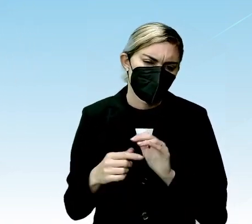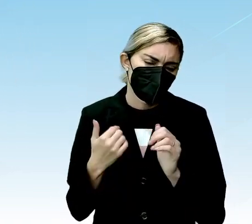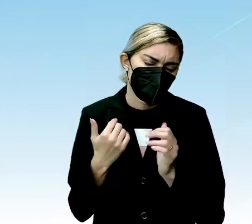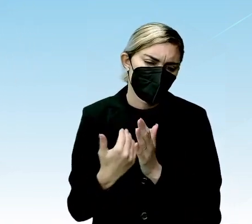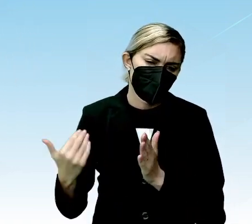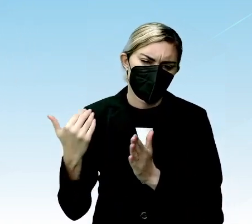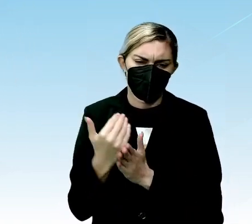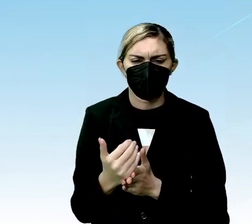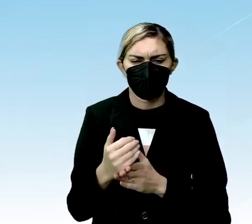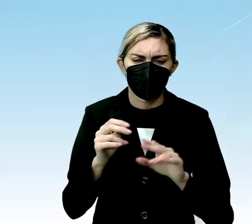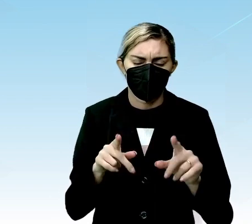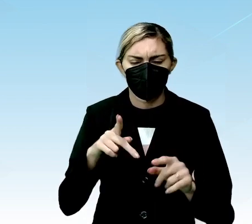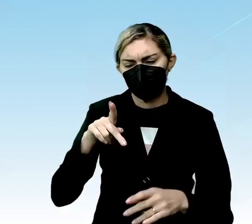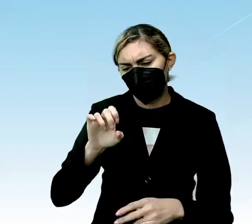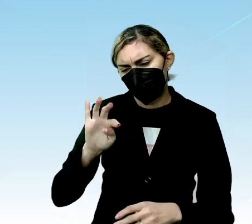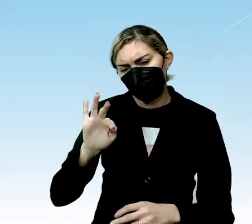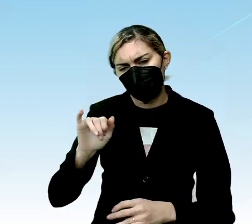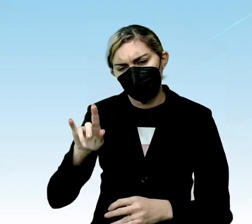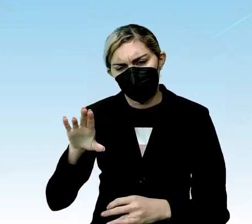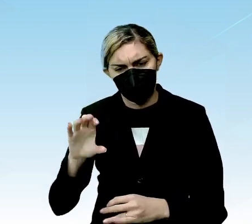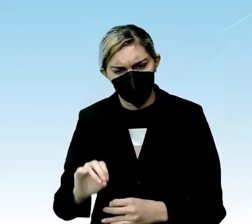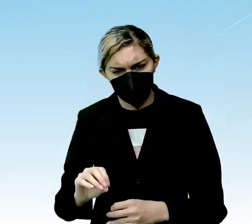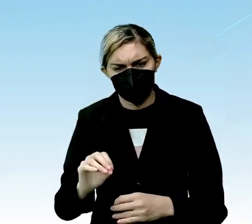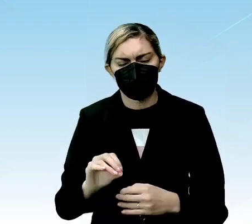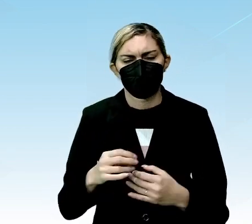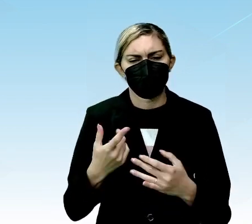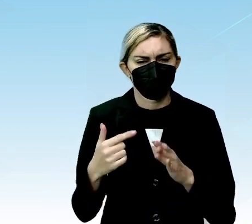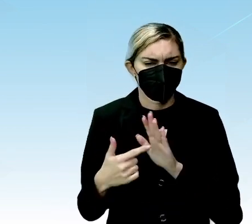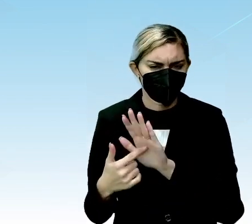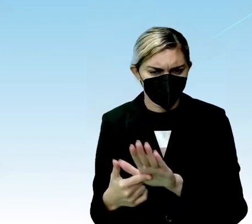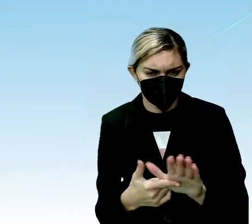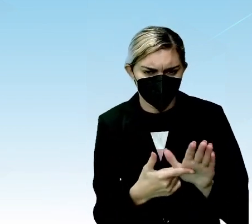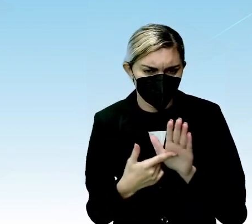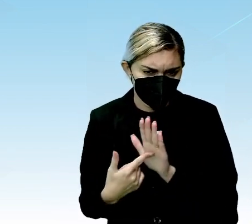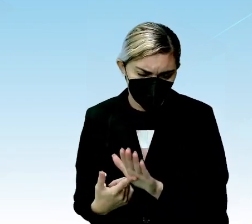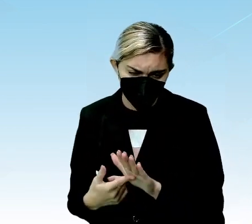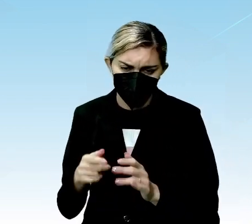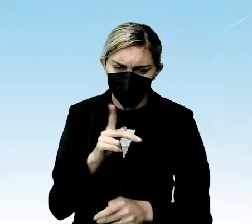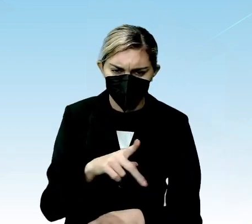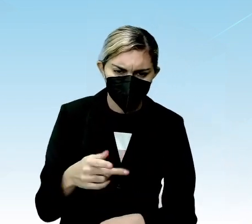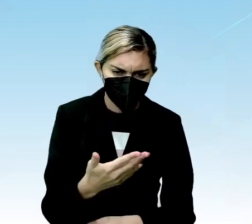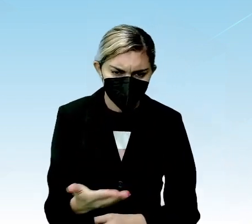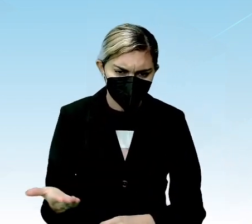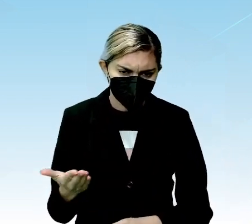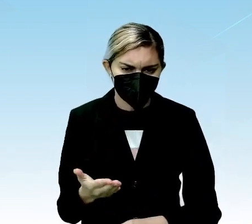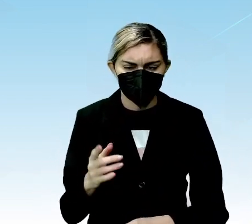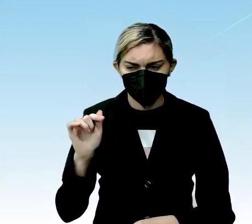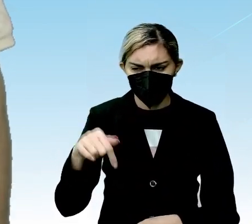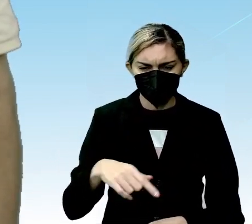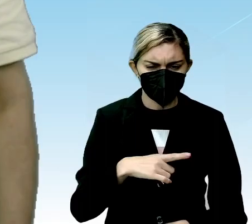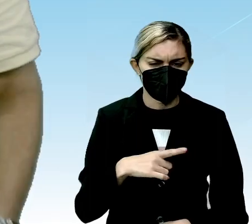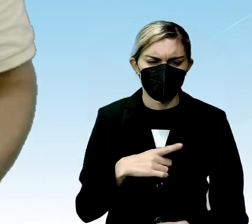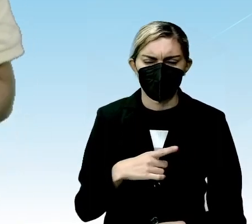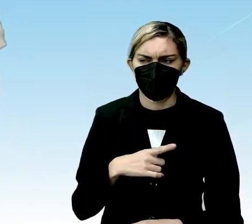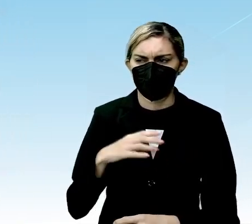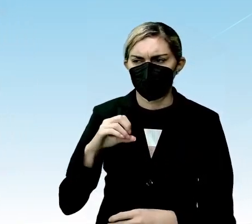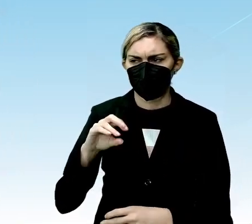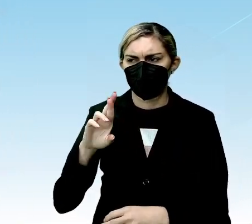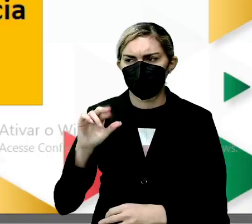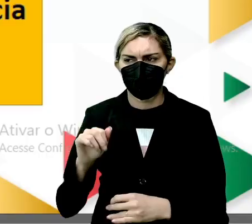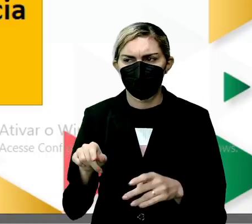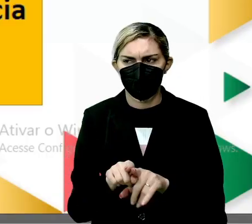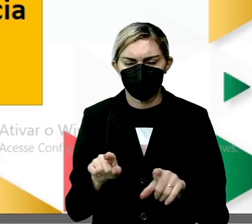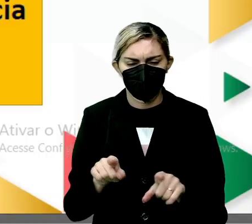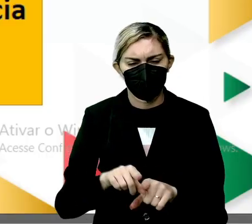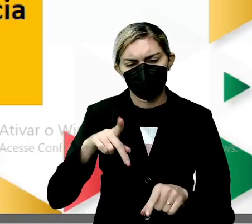pouco sobre o Pentateuco espírita e apresentar ao seu professor? Vamos lá? E aqui eu tenho a obra ainda também